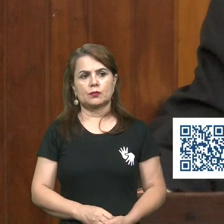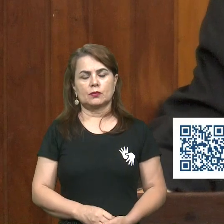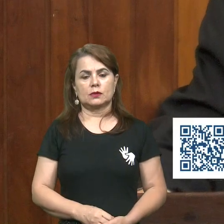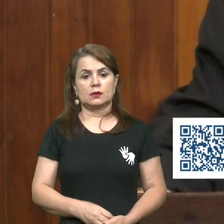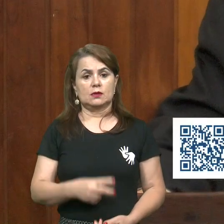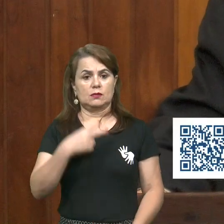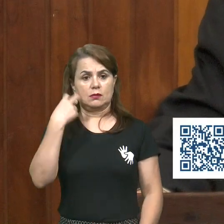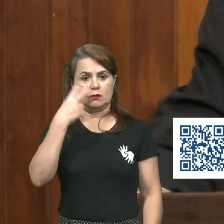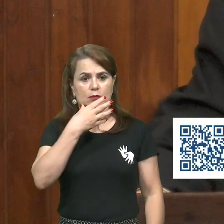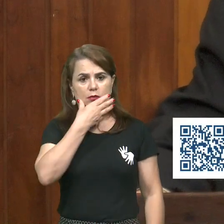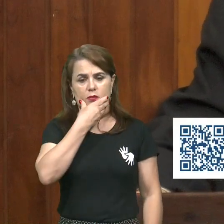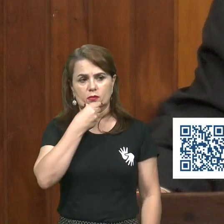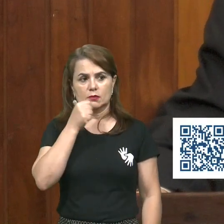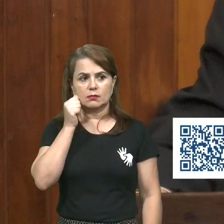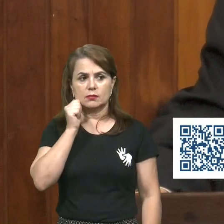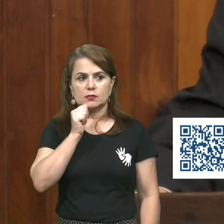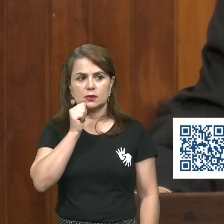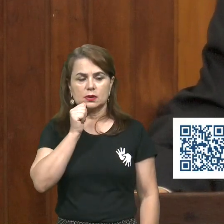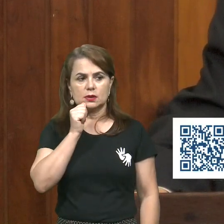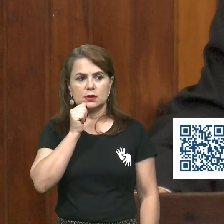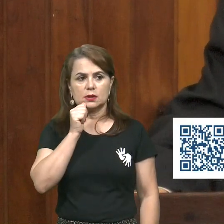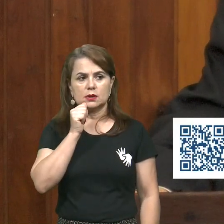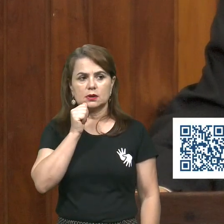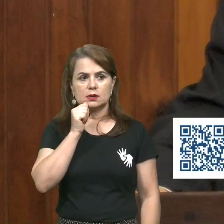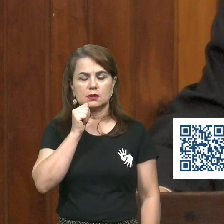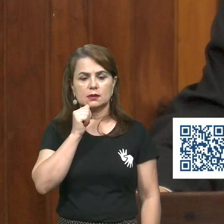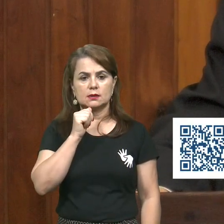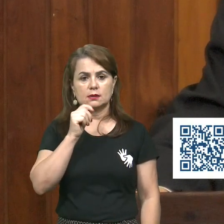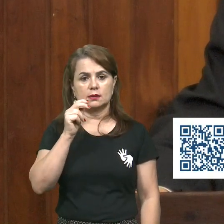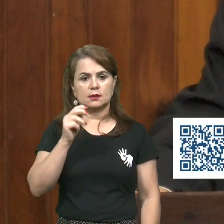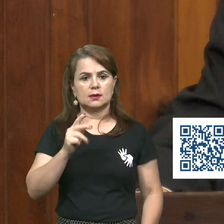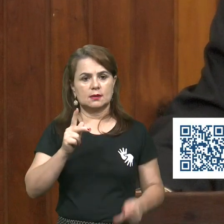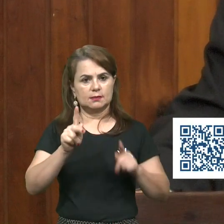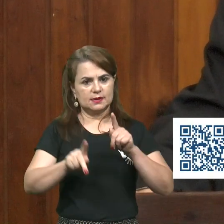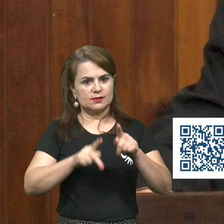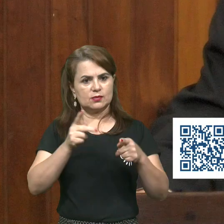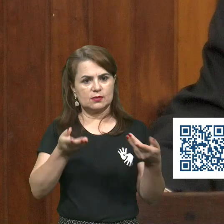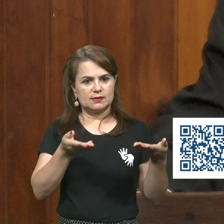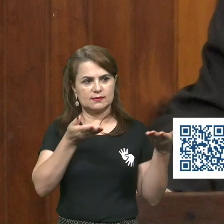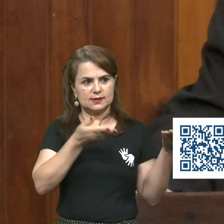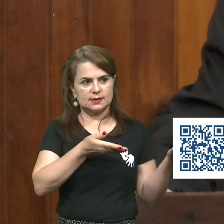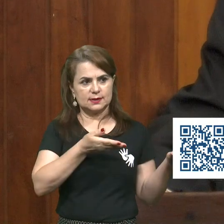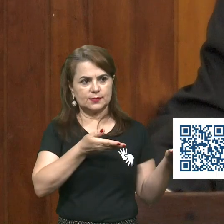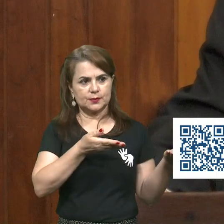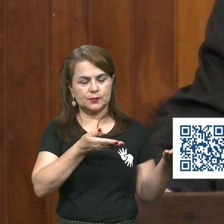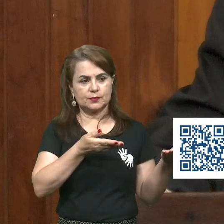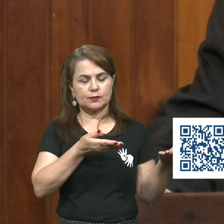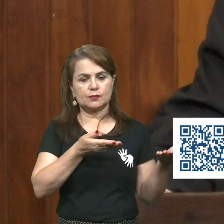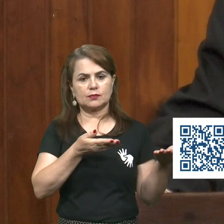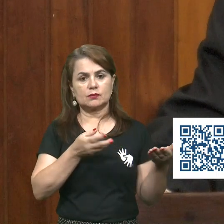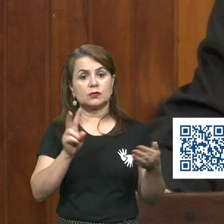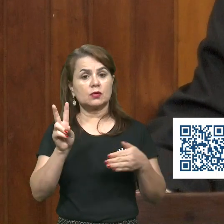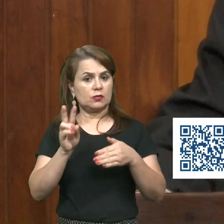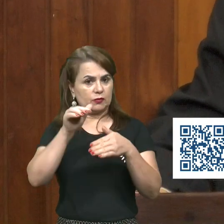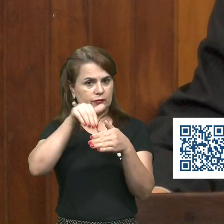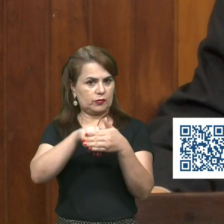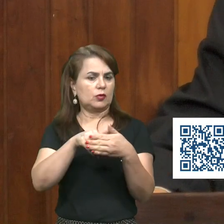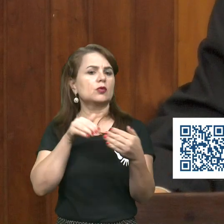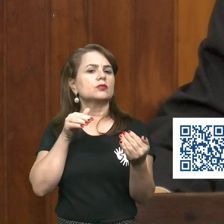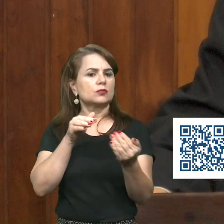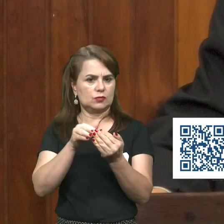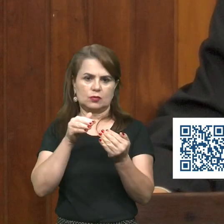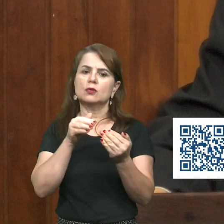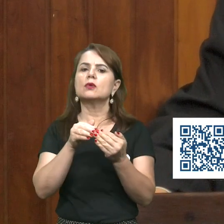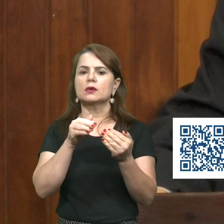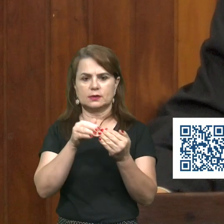senhoras vereadoras, senhores vereadores, senhores que nos visitam, eu já adianto meu voto favorável